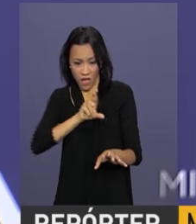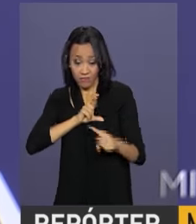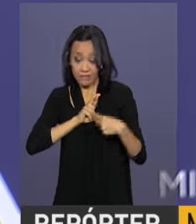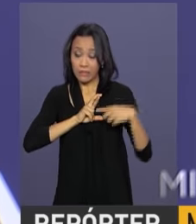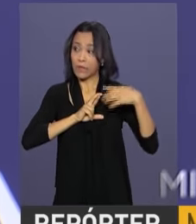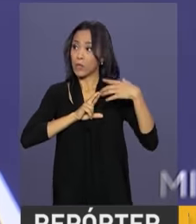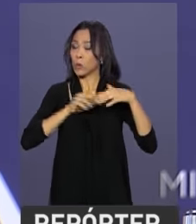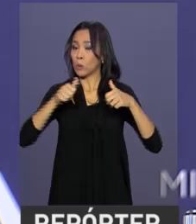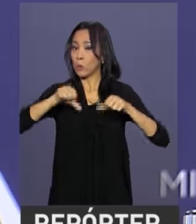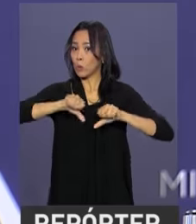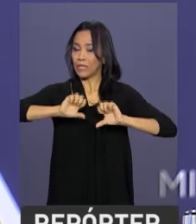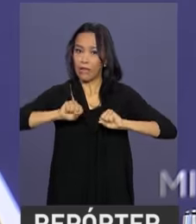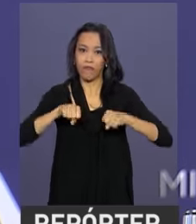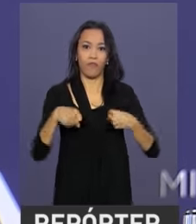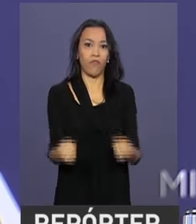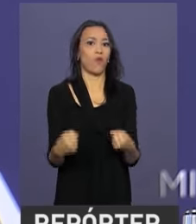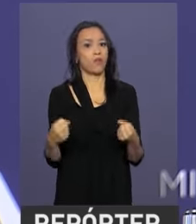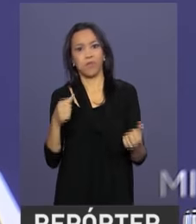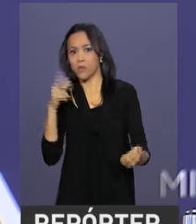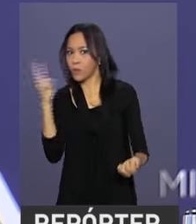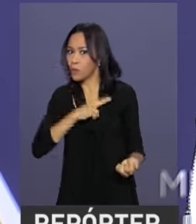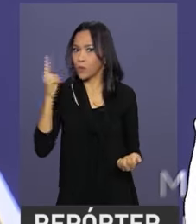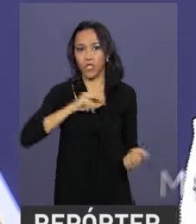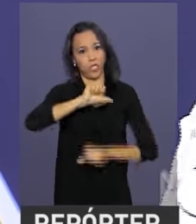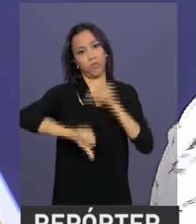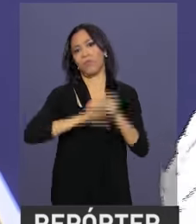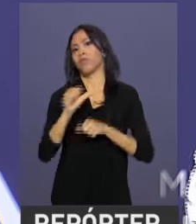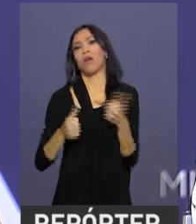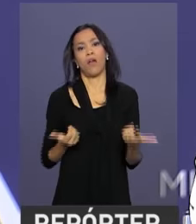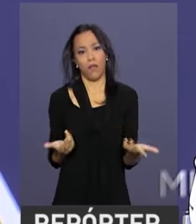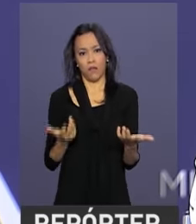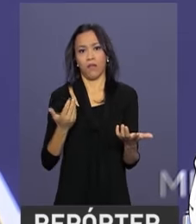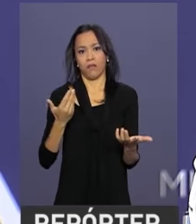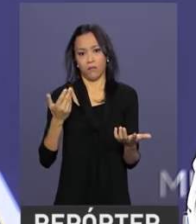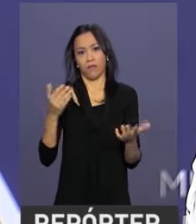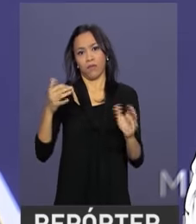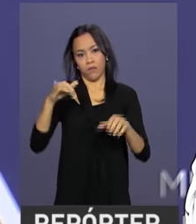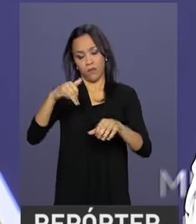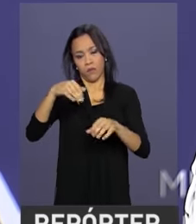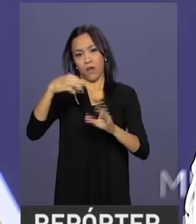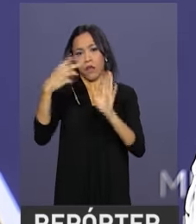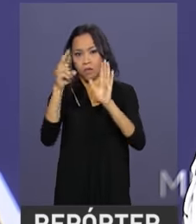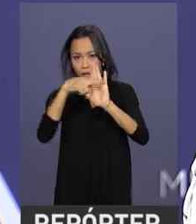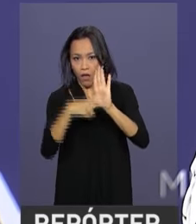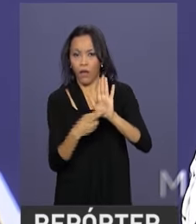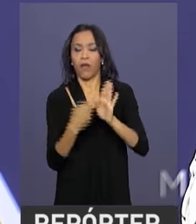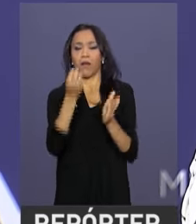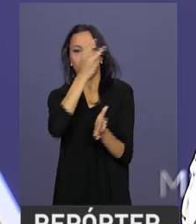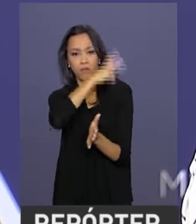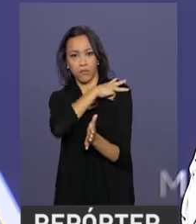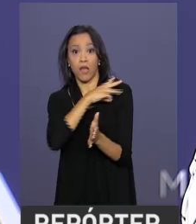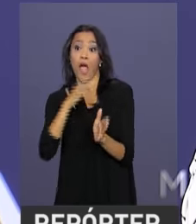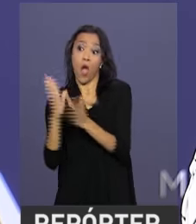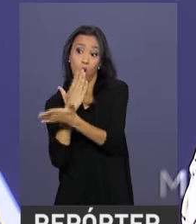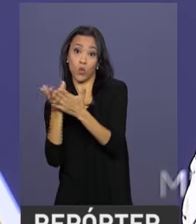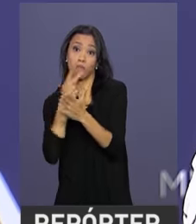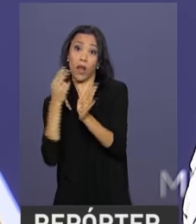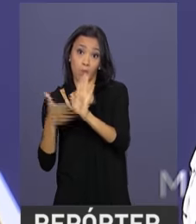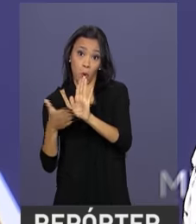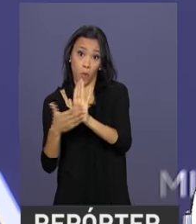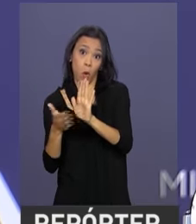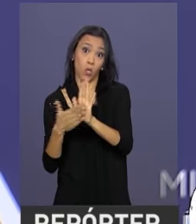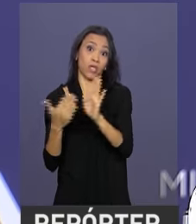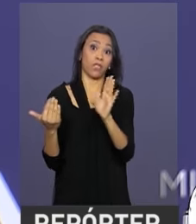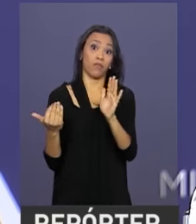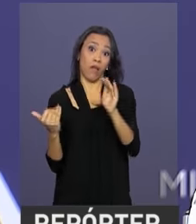proposta de reforma do ensino médio, a urgência da reforma. Muitos aí alegam que a proposta pode aumentar a desigualdade.